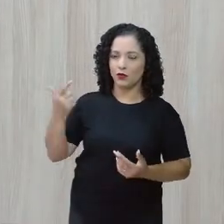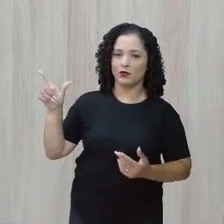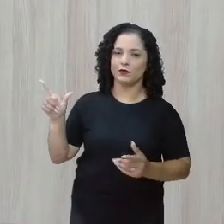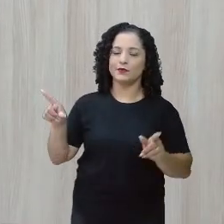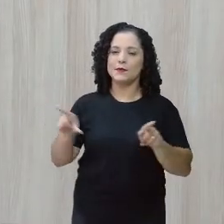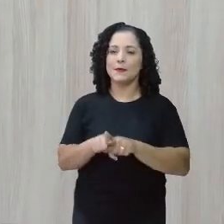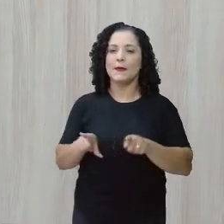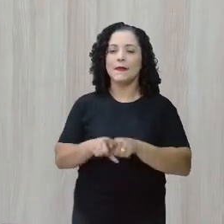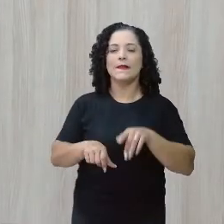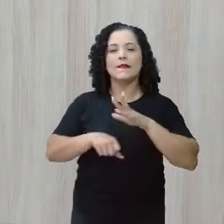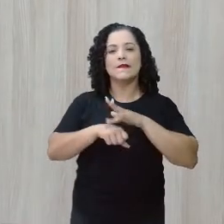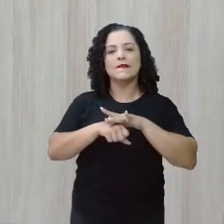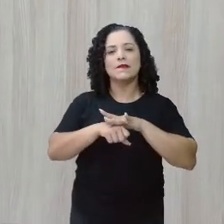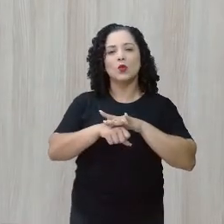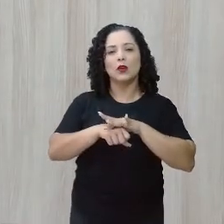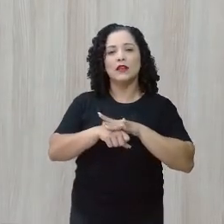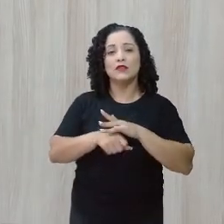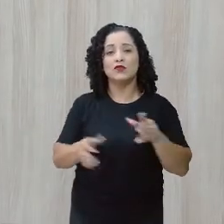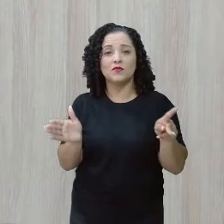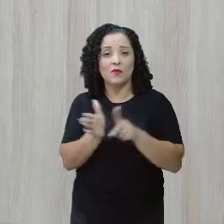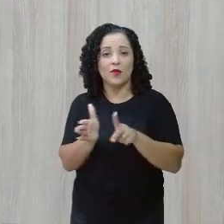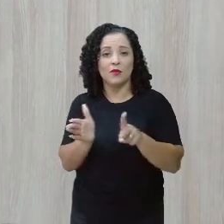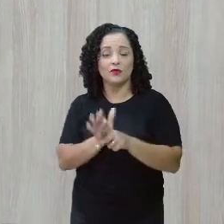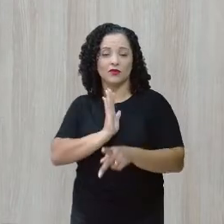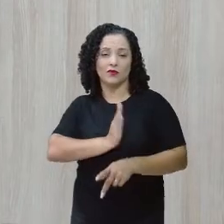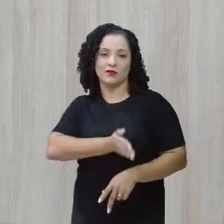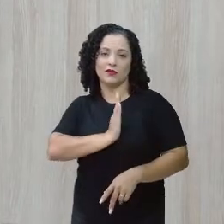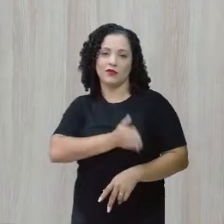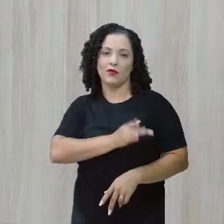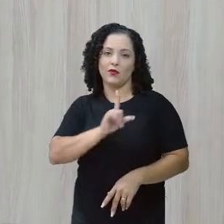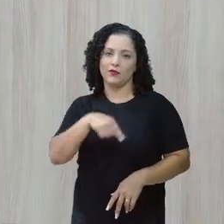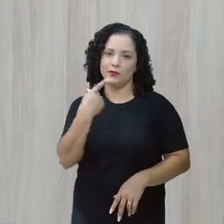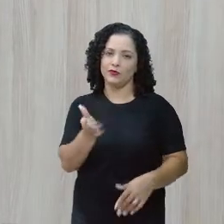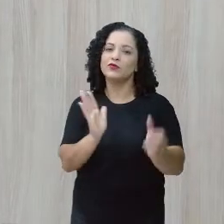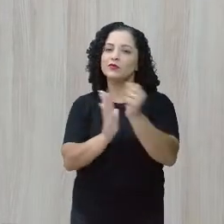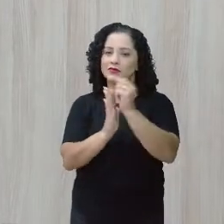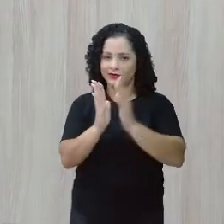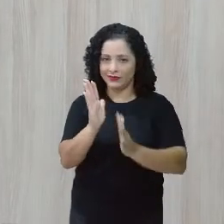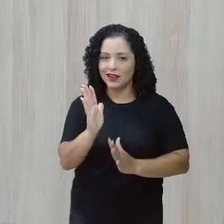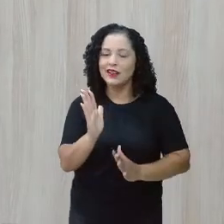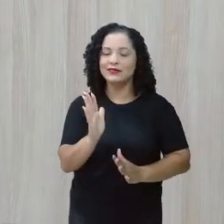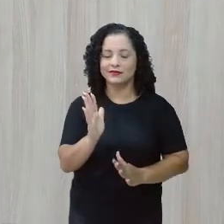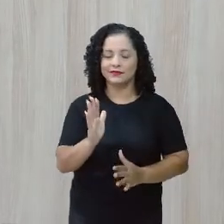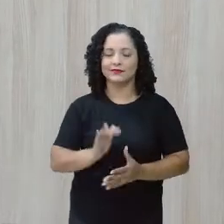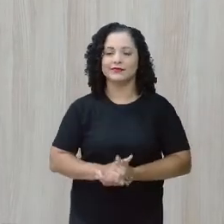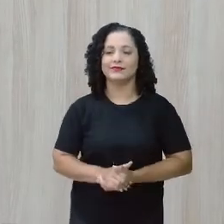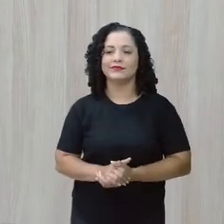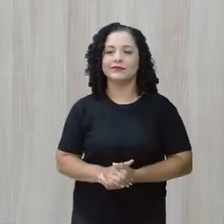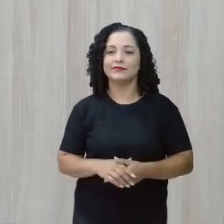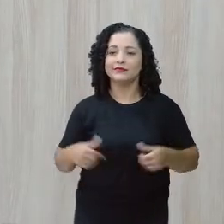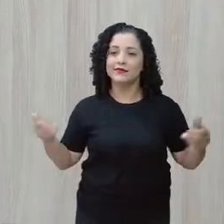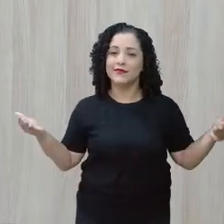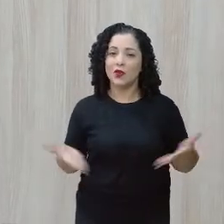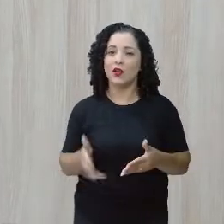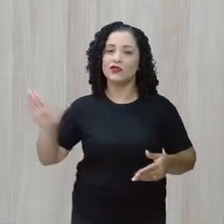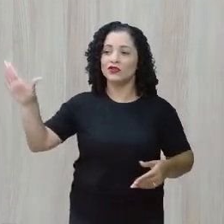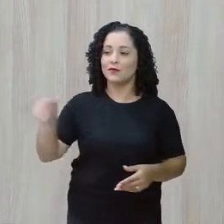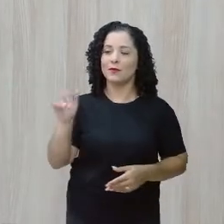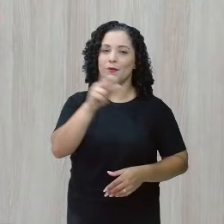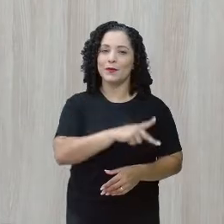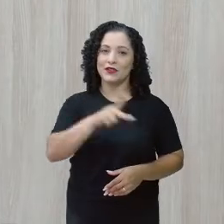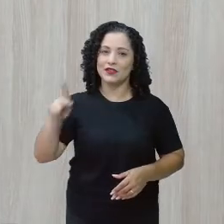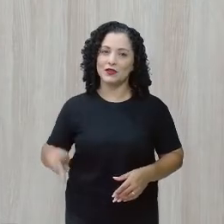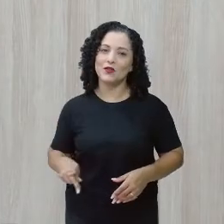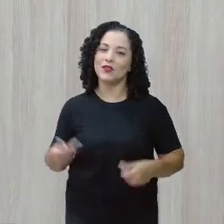doenças cardiovasculares. Eu vou ter uma atividade bem legal em relação aí à questão das doenças. E agora eu vou chamar a professora Cláudia para